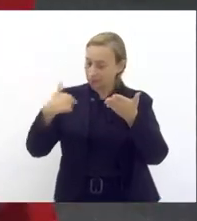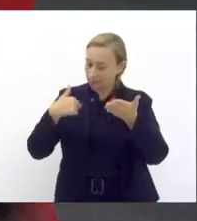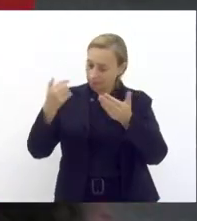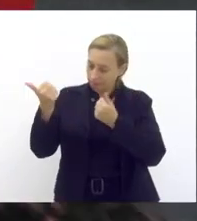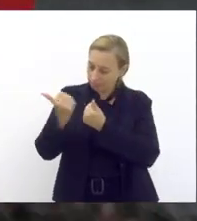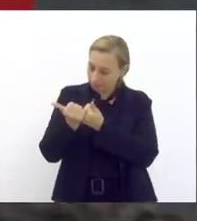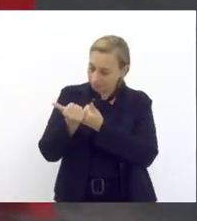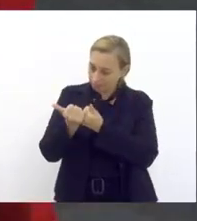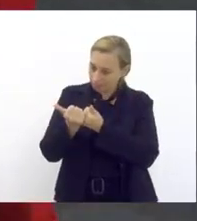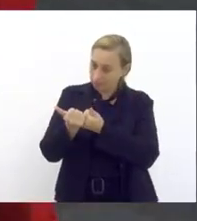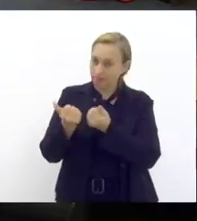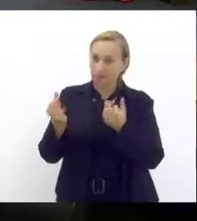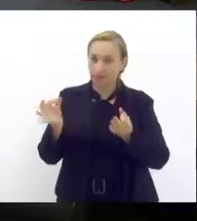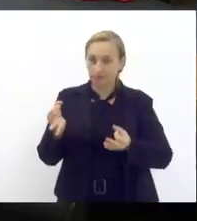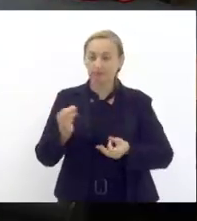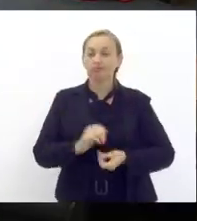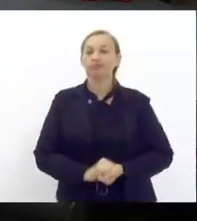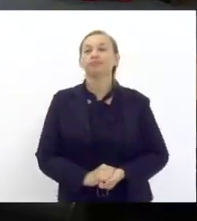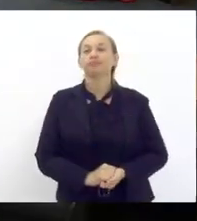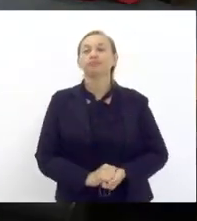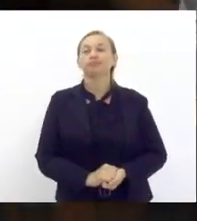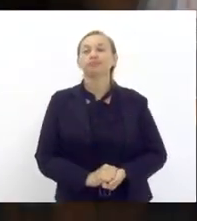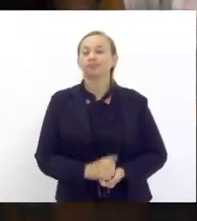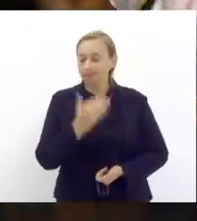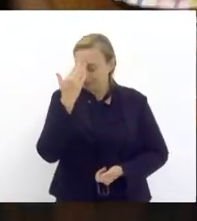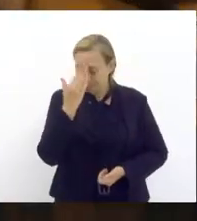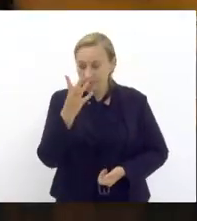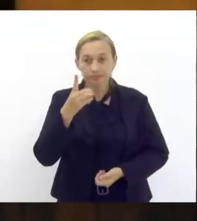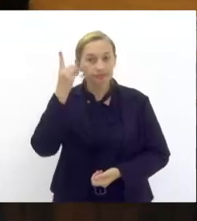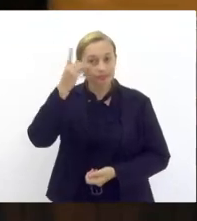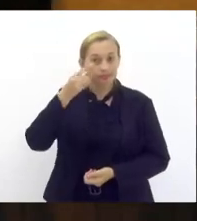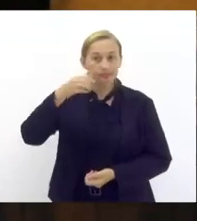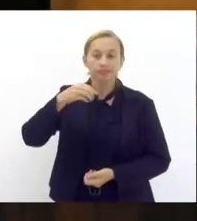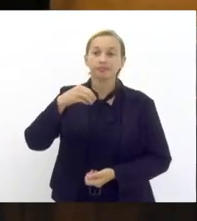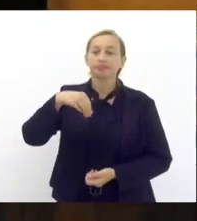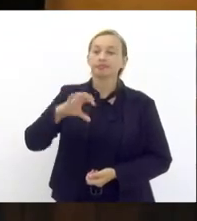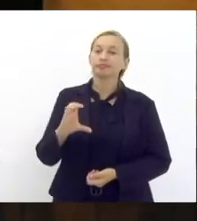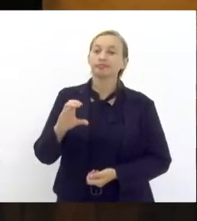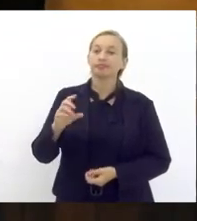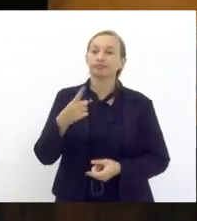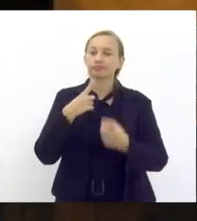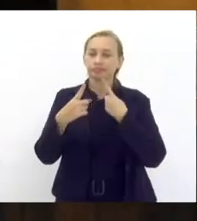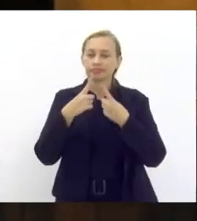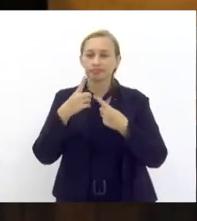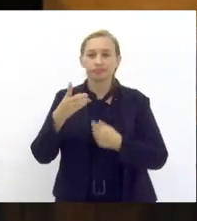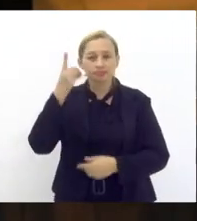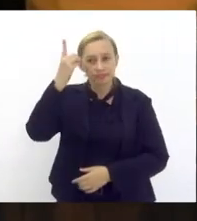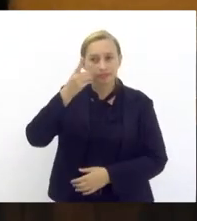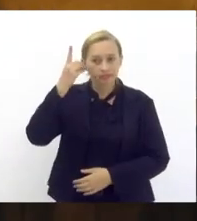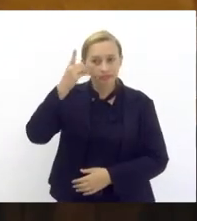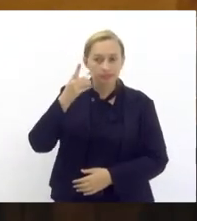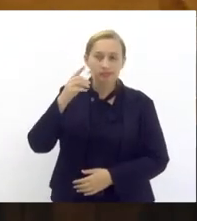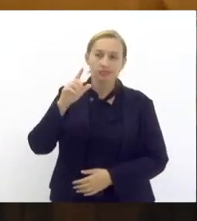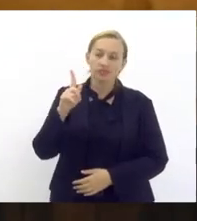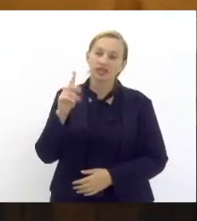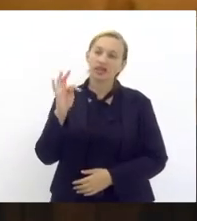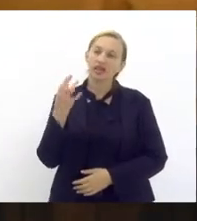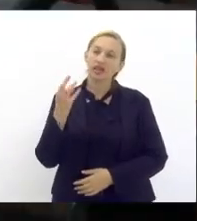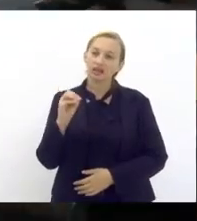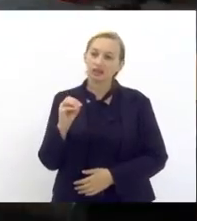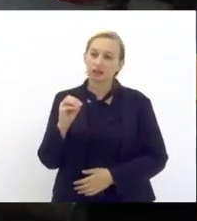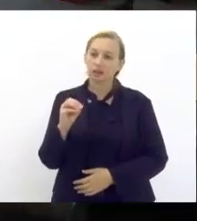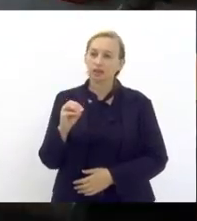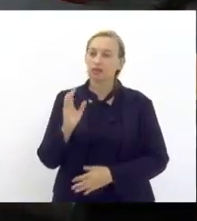apoio enfaticamente. Obrigado, deputado Mink. Para discutir, deputado Thiago Galhaço. Pela ordem,